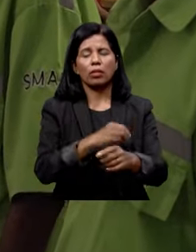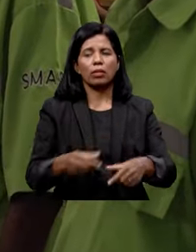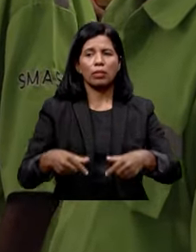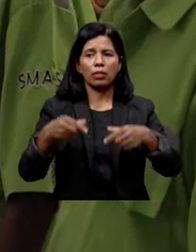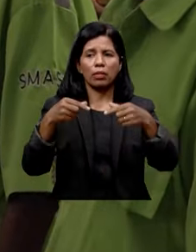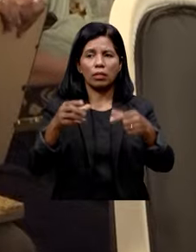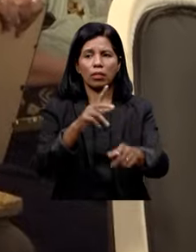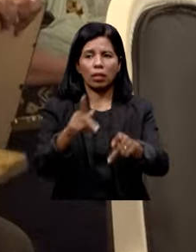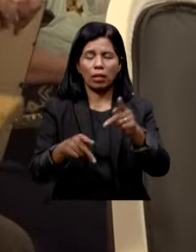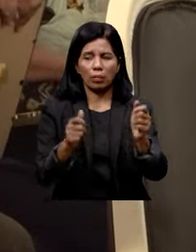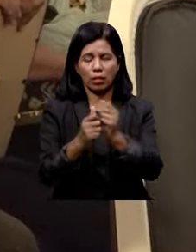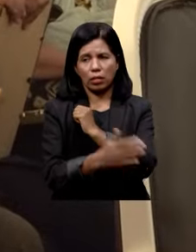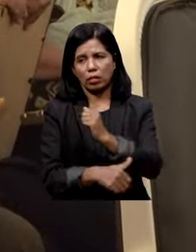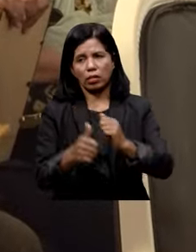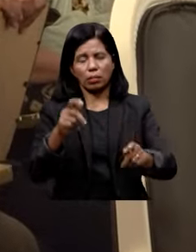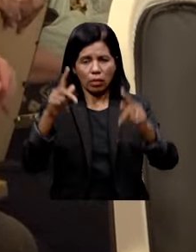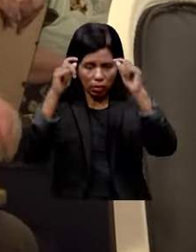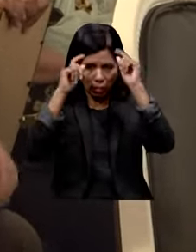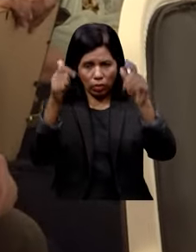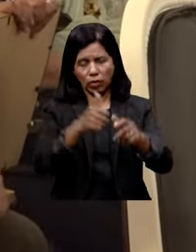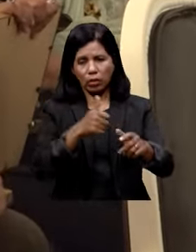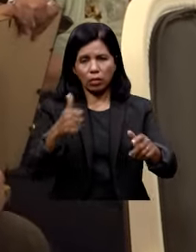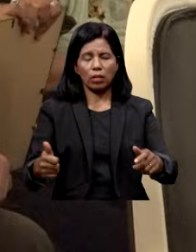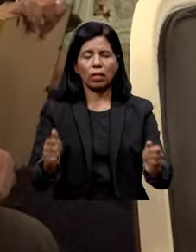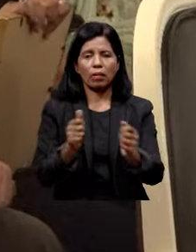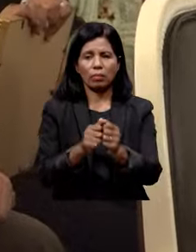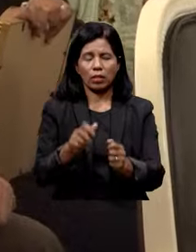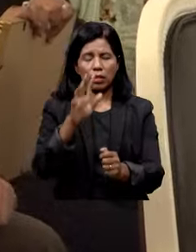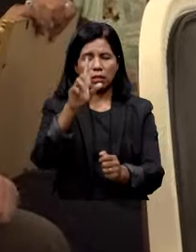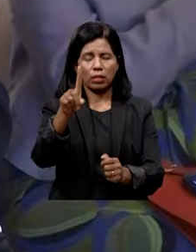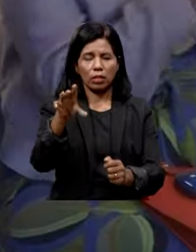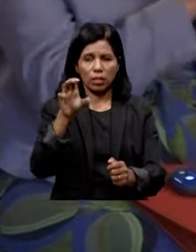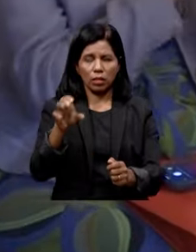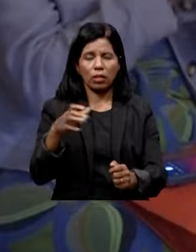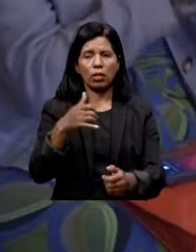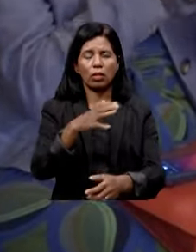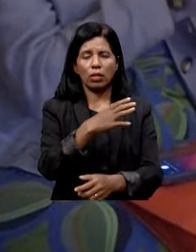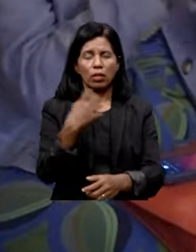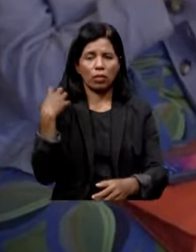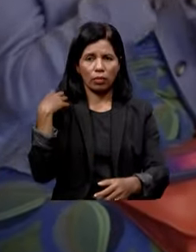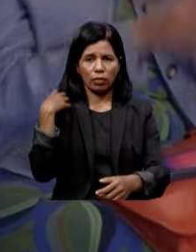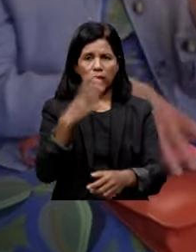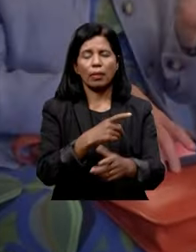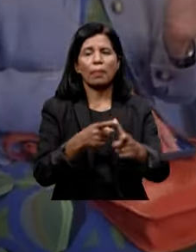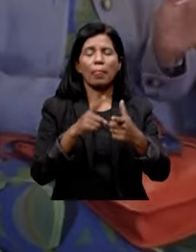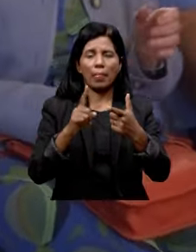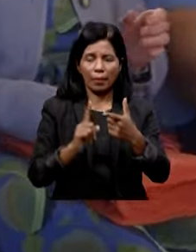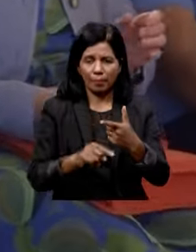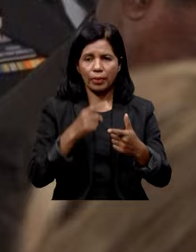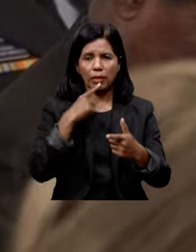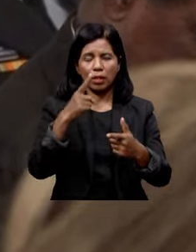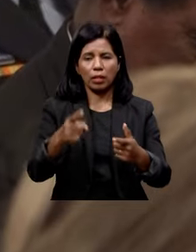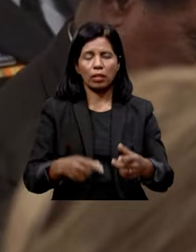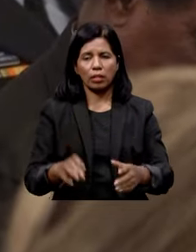tan cidadão estrangeiro no Timor-Leste quase na Atos Ide e a Palácio Nobre Lahane. Condecoração no dá reconhecimento ao